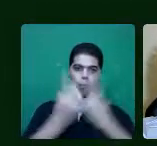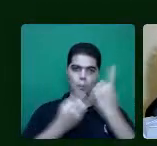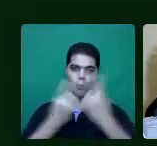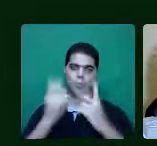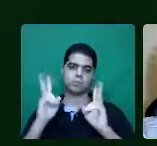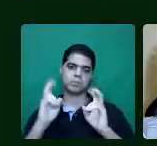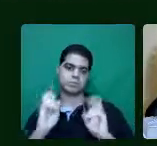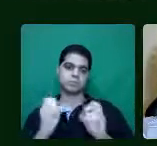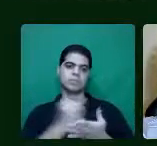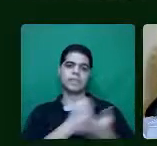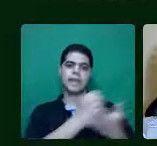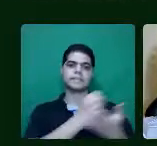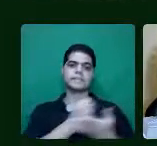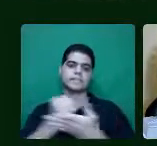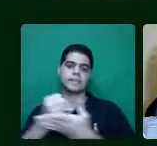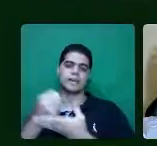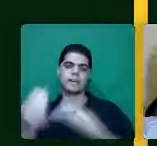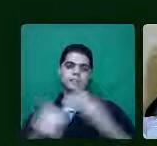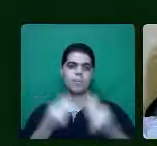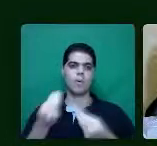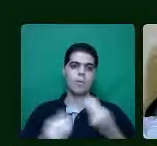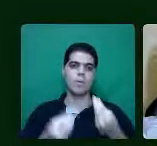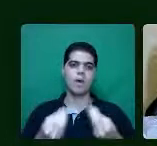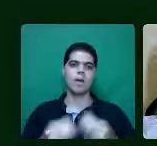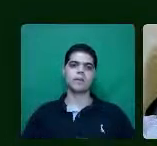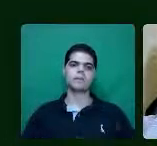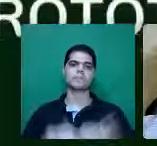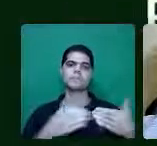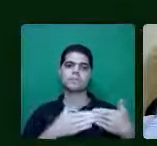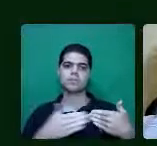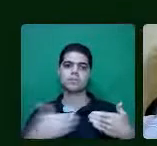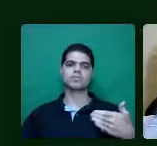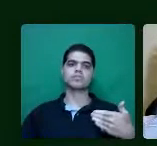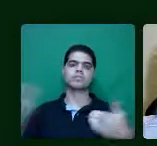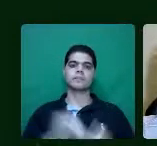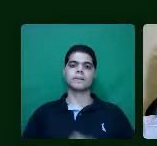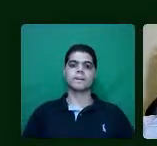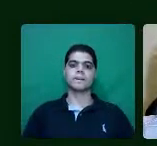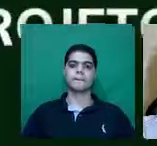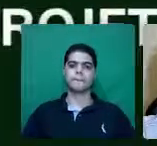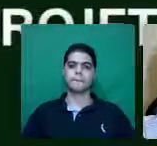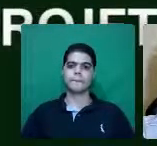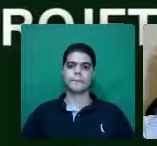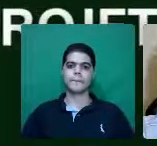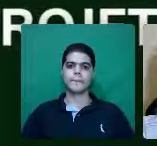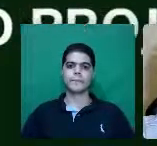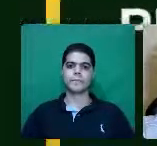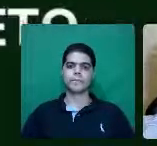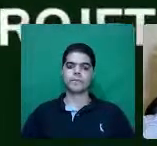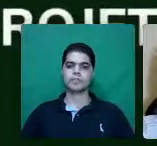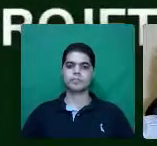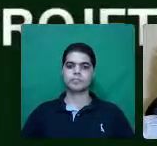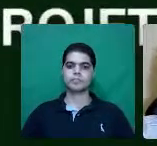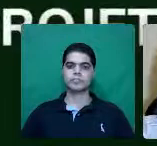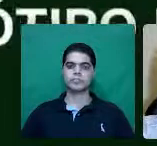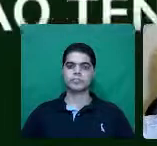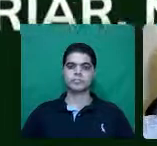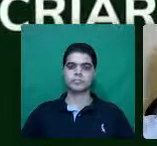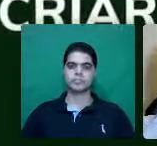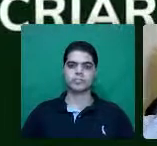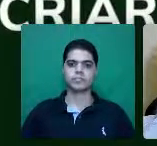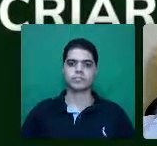entregas e à jornada. Tem mais alguma dúvida? Pode falar, Denise. Professor Luiz